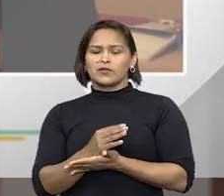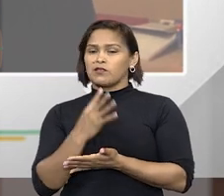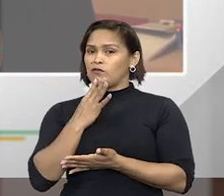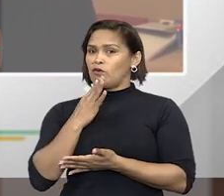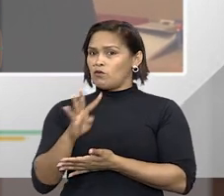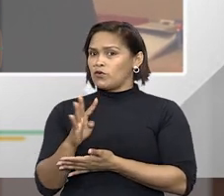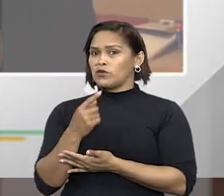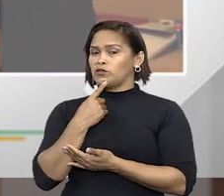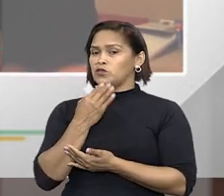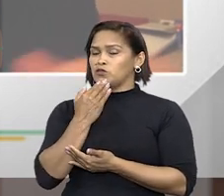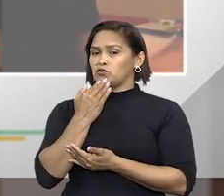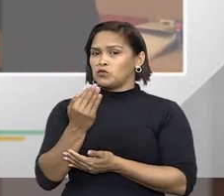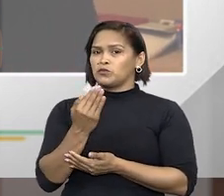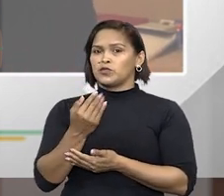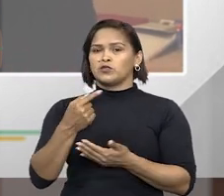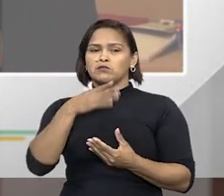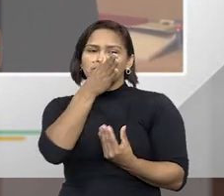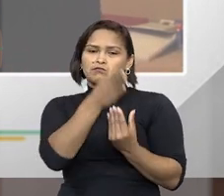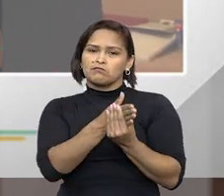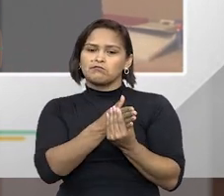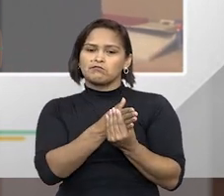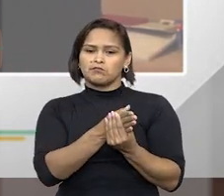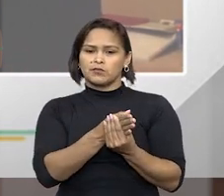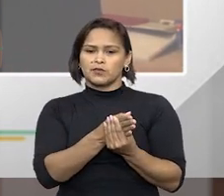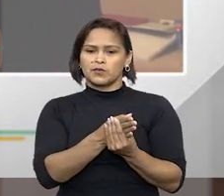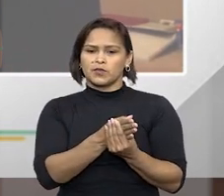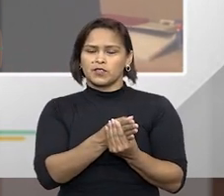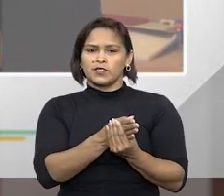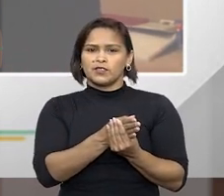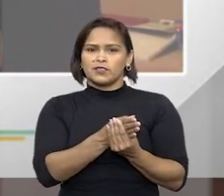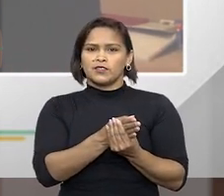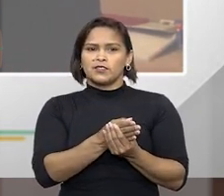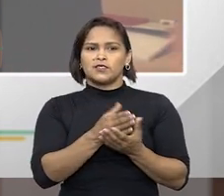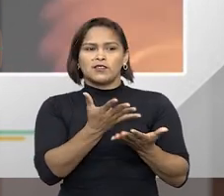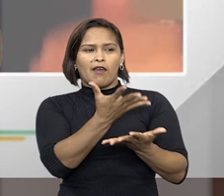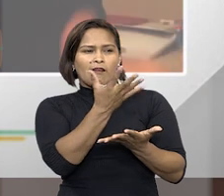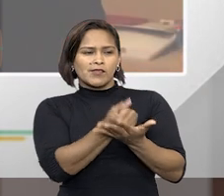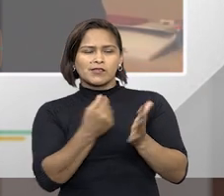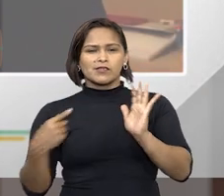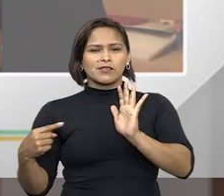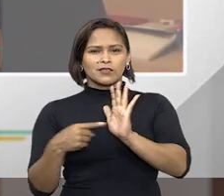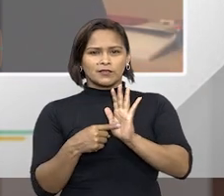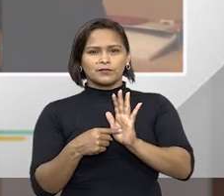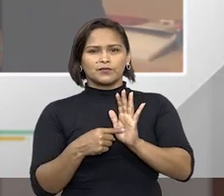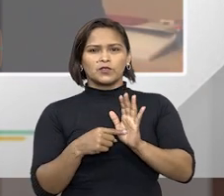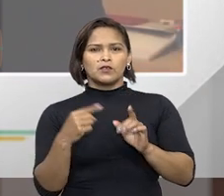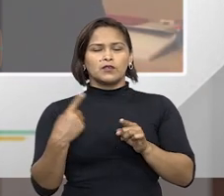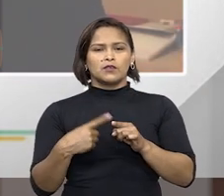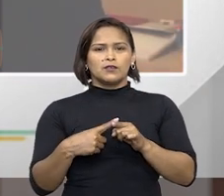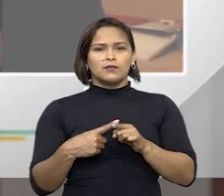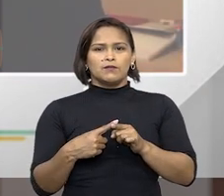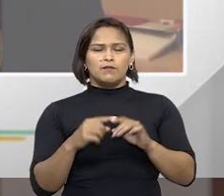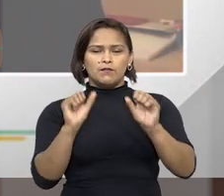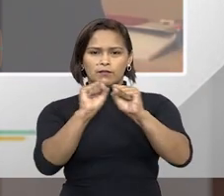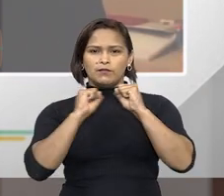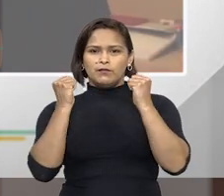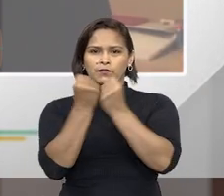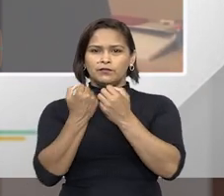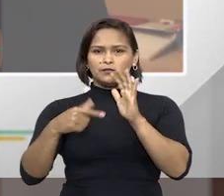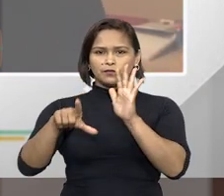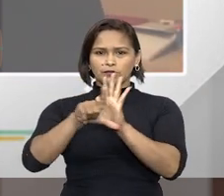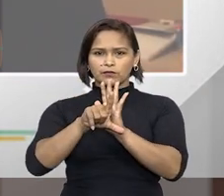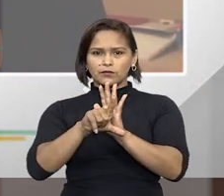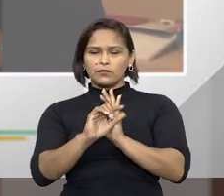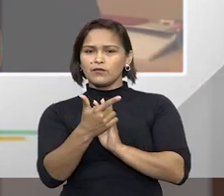para processar, nem recebia denúncia, porque quando a Assembleia Legislativa não aprovava,